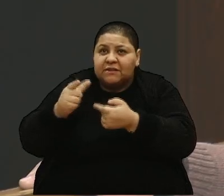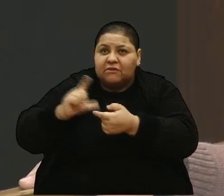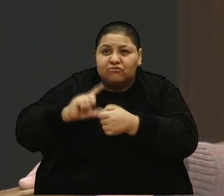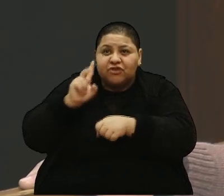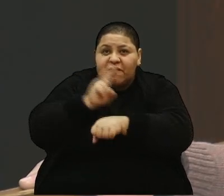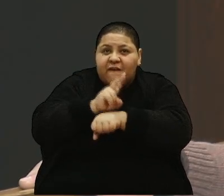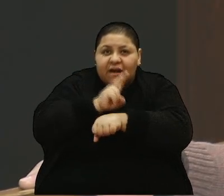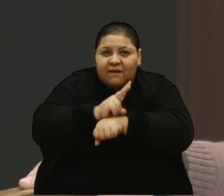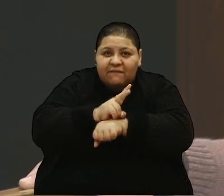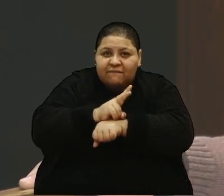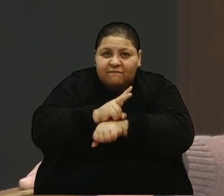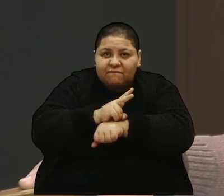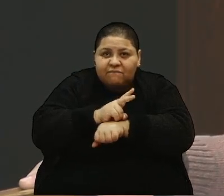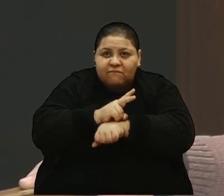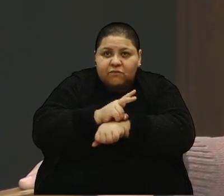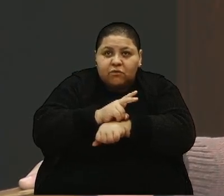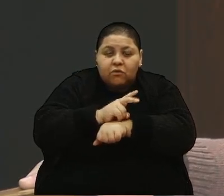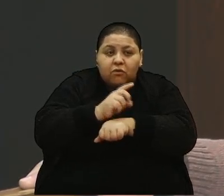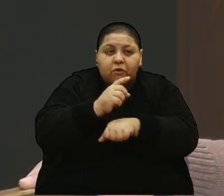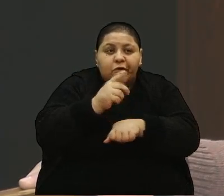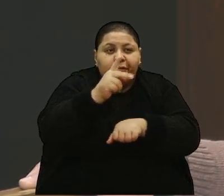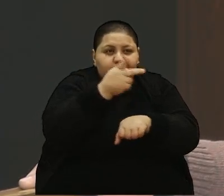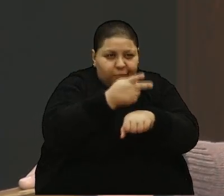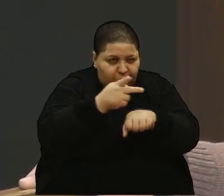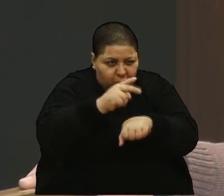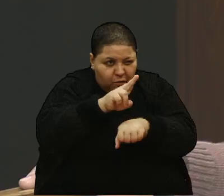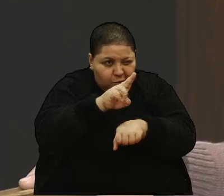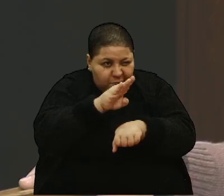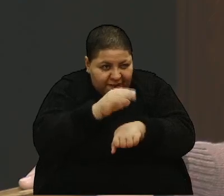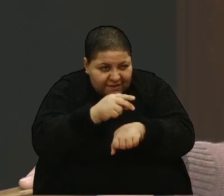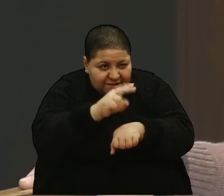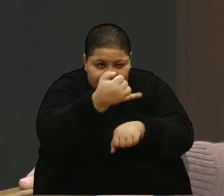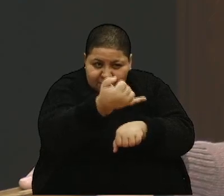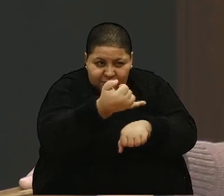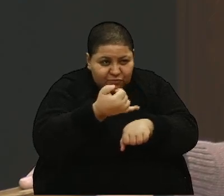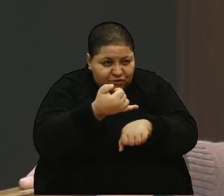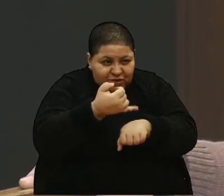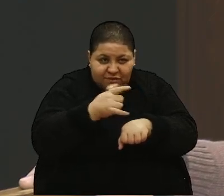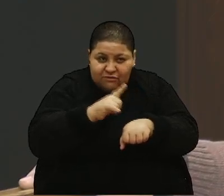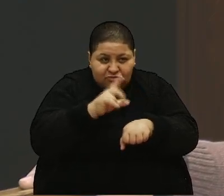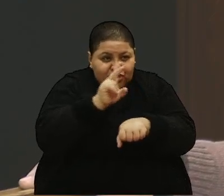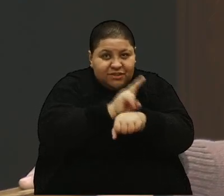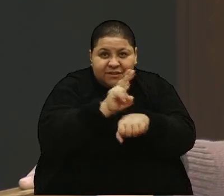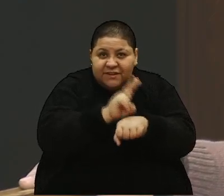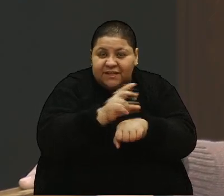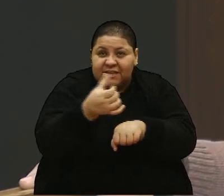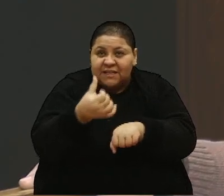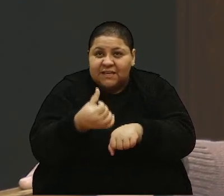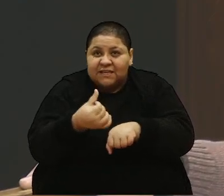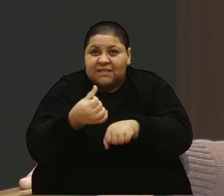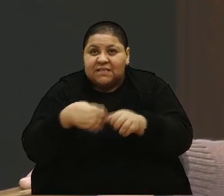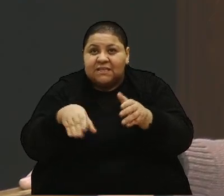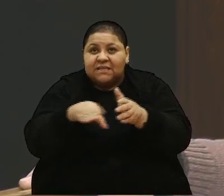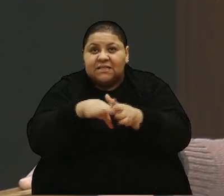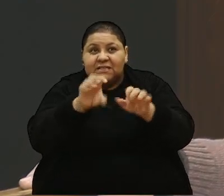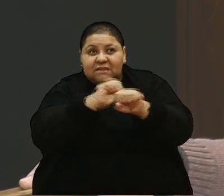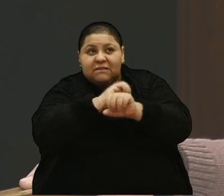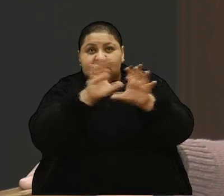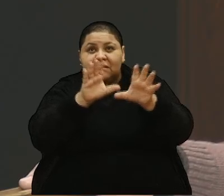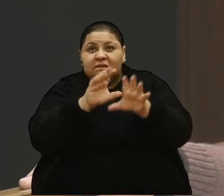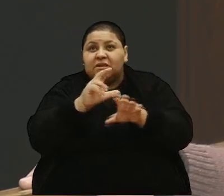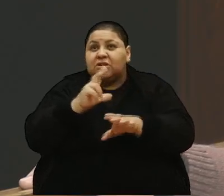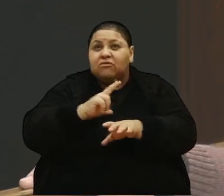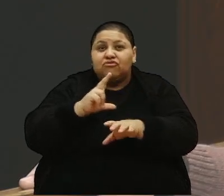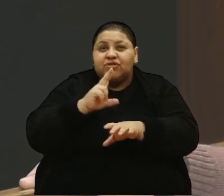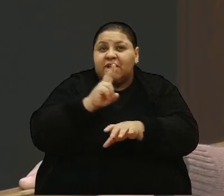vaga. O outro, procurei, mas não tinha vaga. Cheguei às 6 da manhã na UBS, mas não tinha